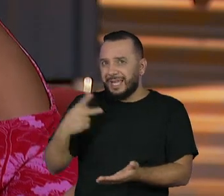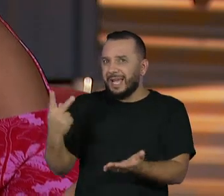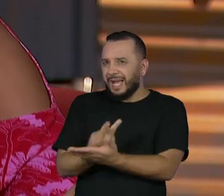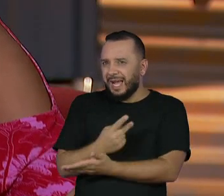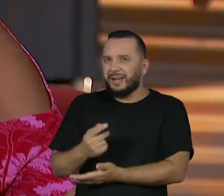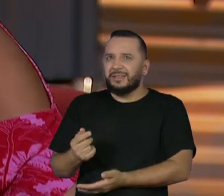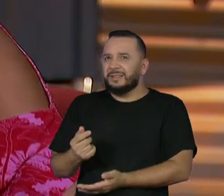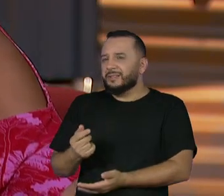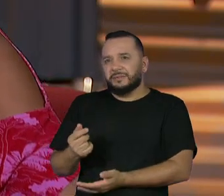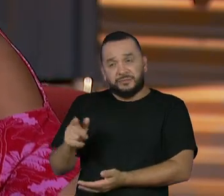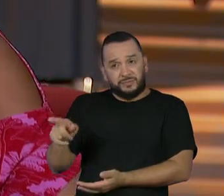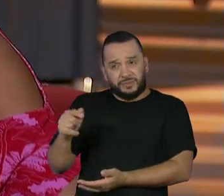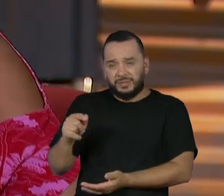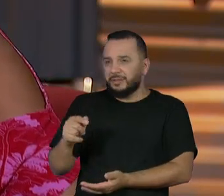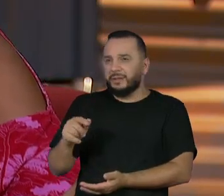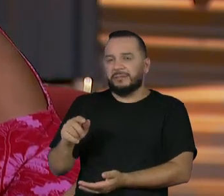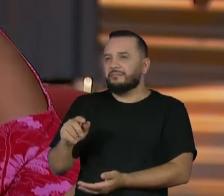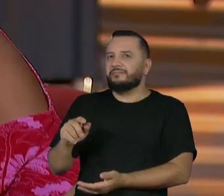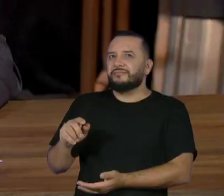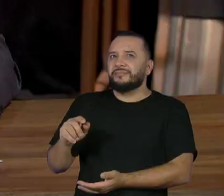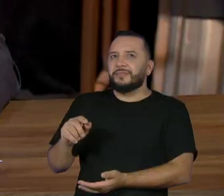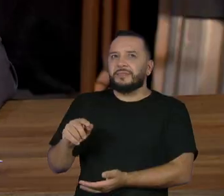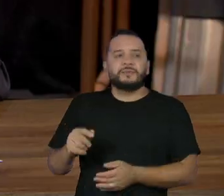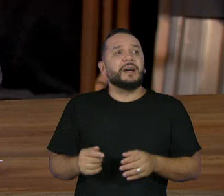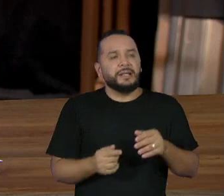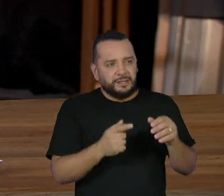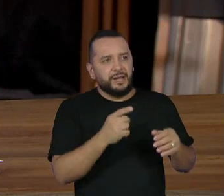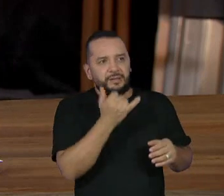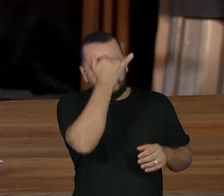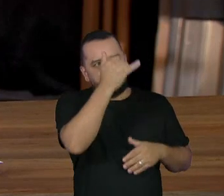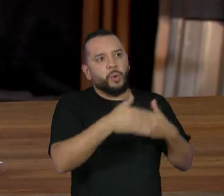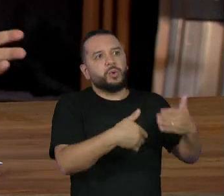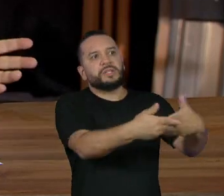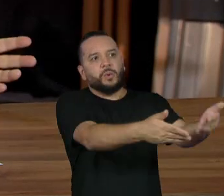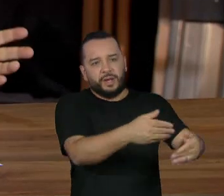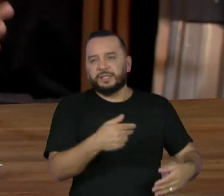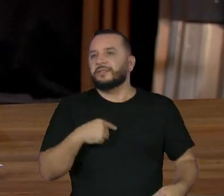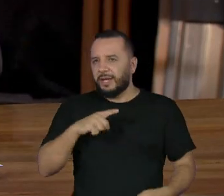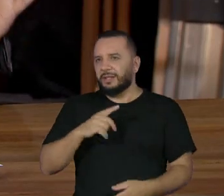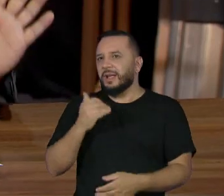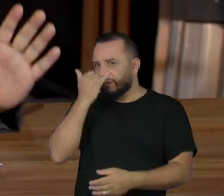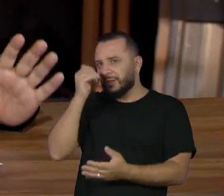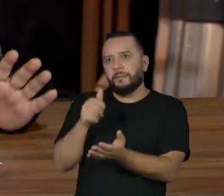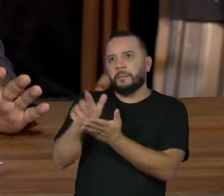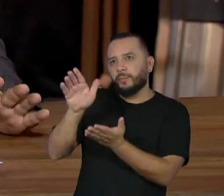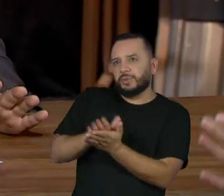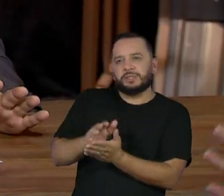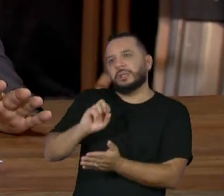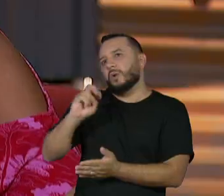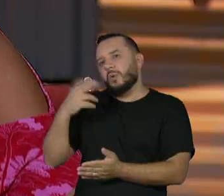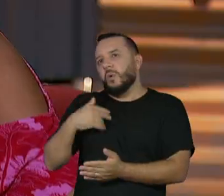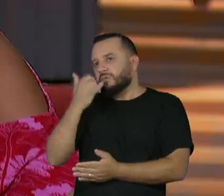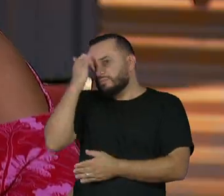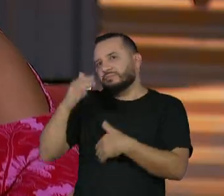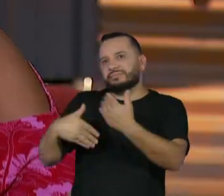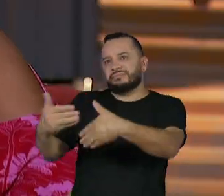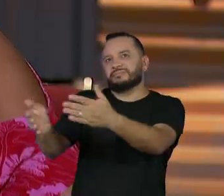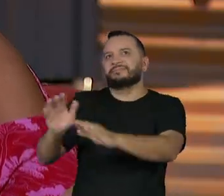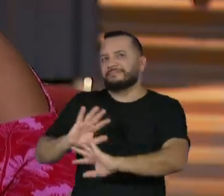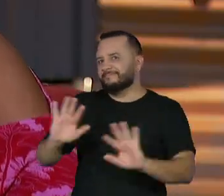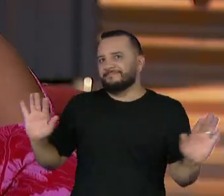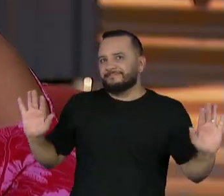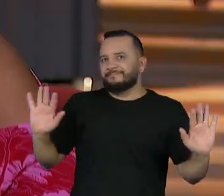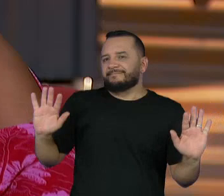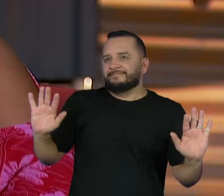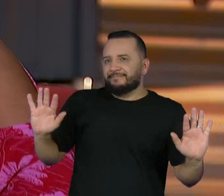não é repressão, assim, mas vai ter algum tipo de... Vai ter uma consequência. Exato, vai ter uma consequência. Vai ter uma punição, você vai... Exato, vai ter um tipo de punição, vai ter alguma coisa. Não